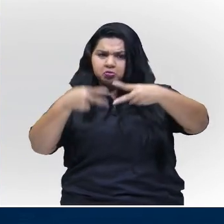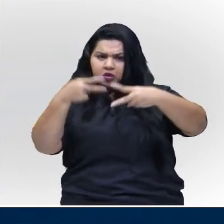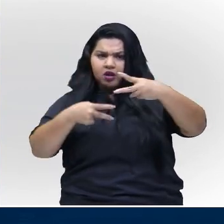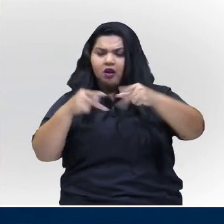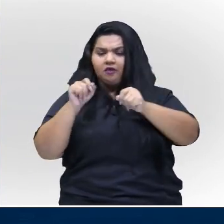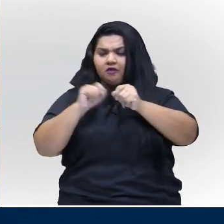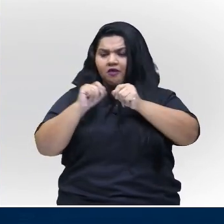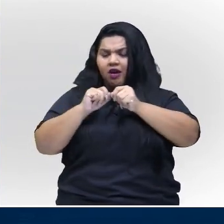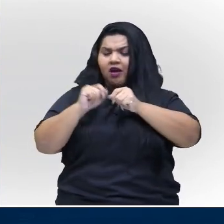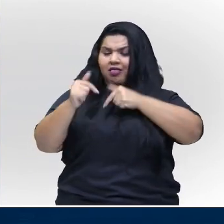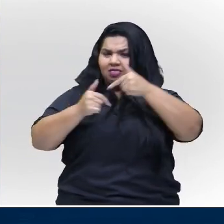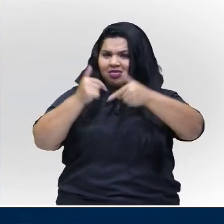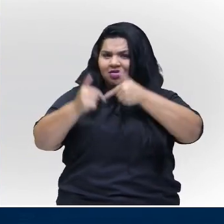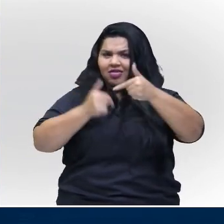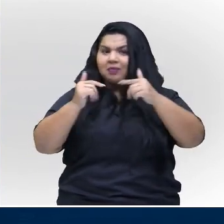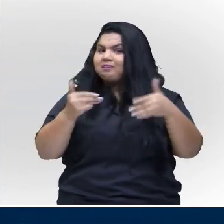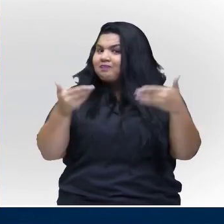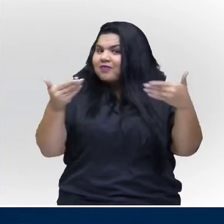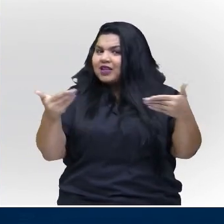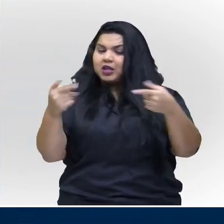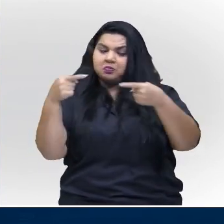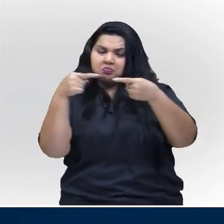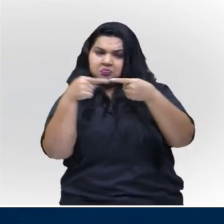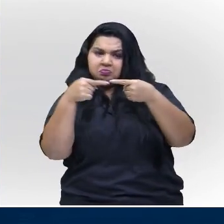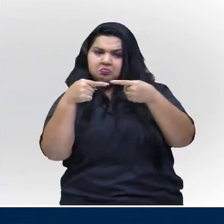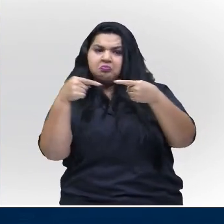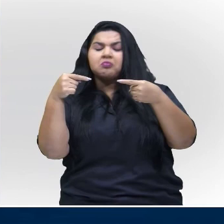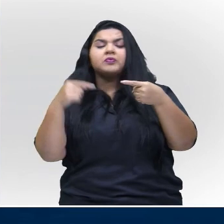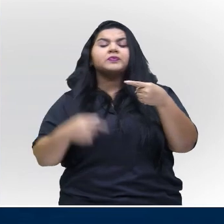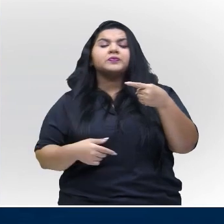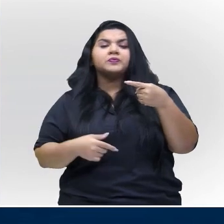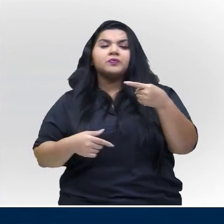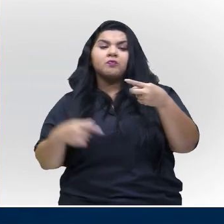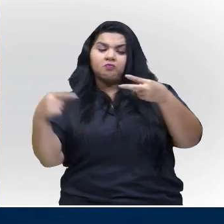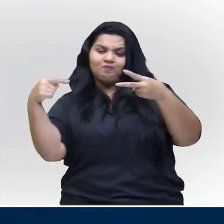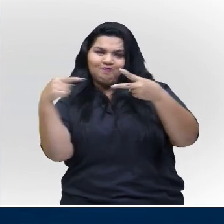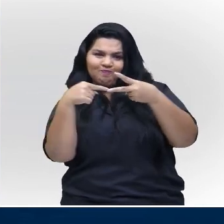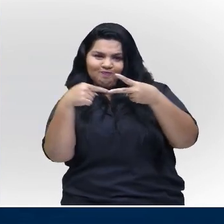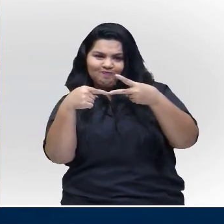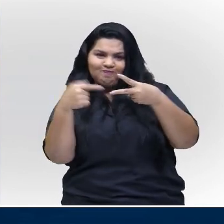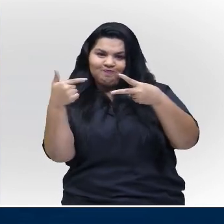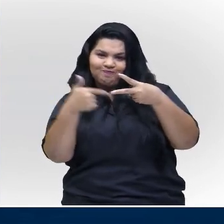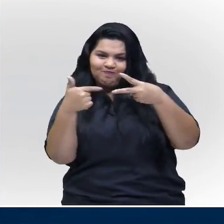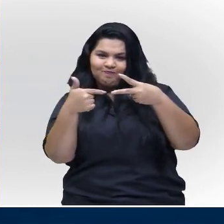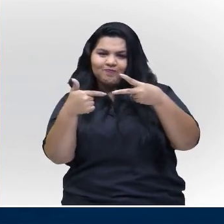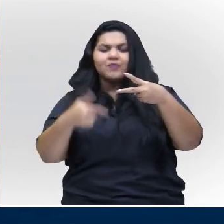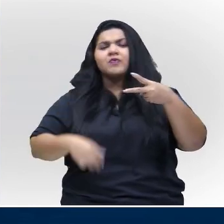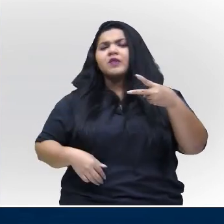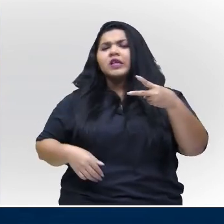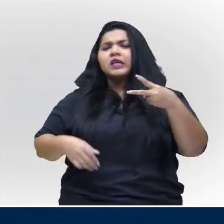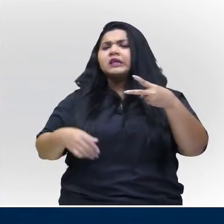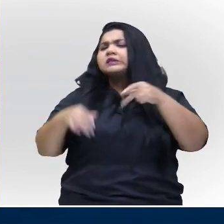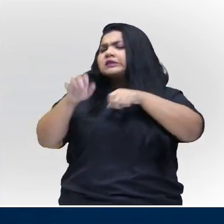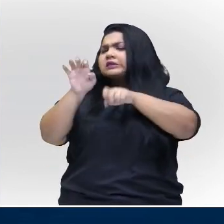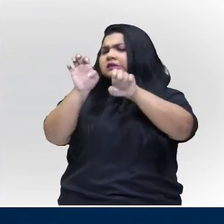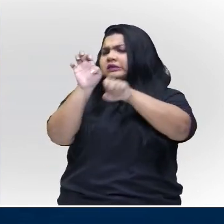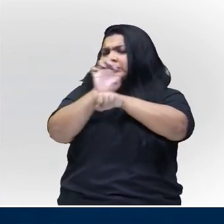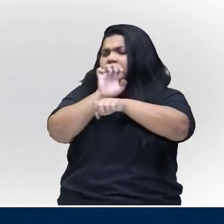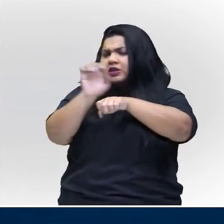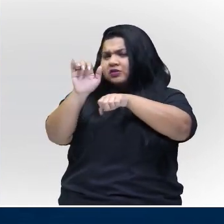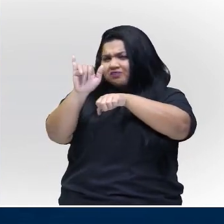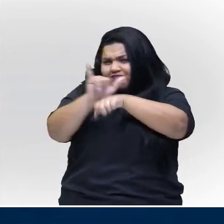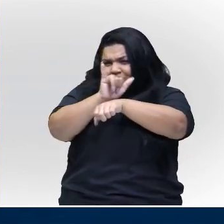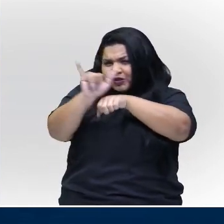plasmática pode realizar, né? Nós temos a fagocitose e a pinocitose, relembrando aí nos esquemas da